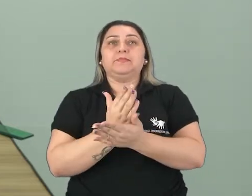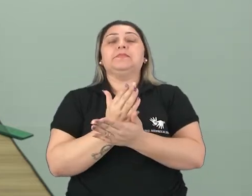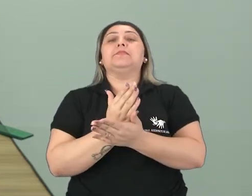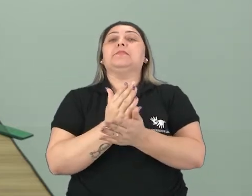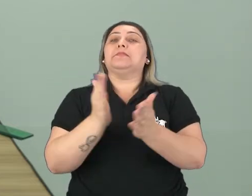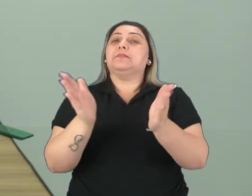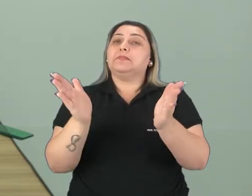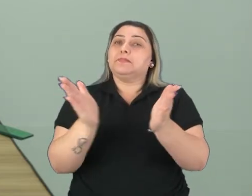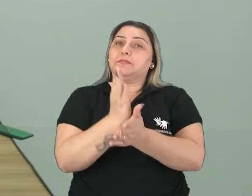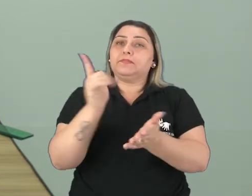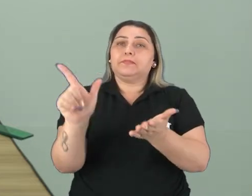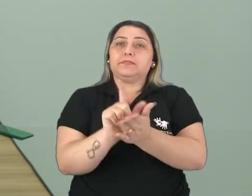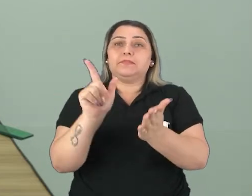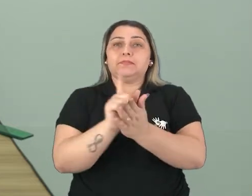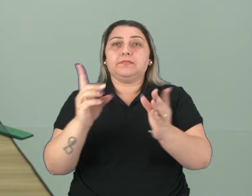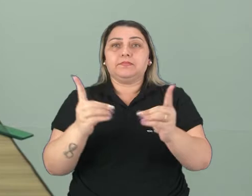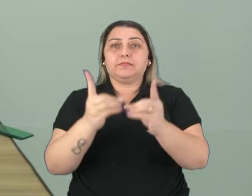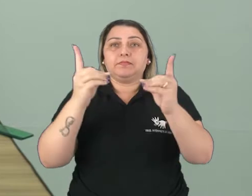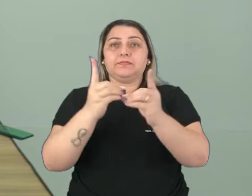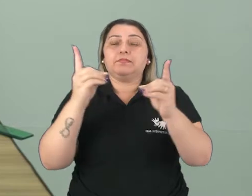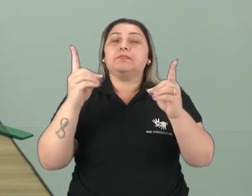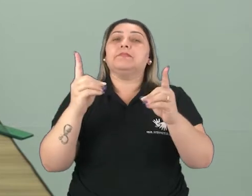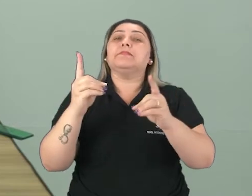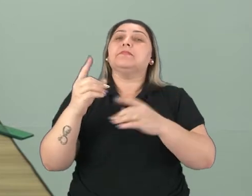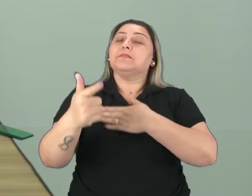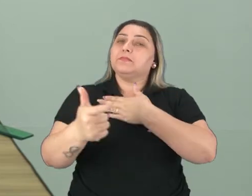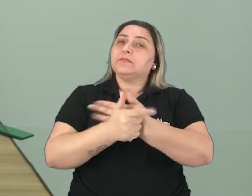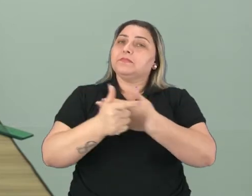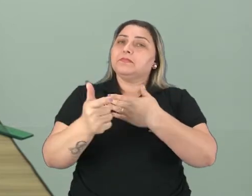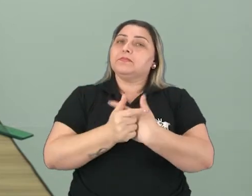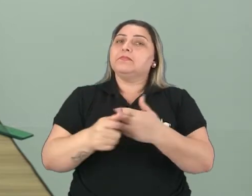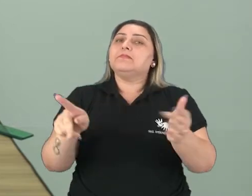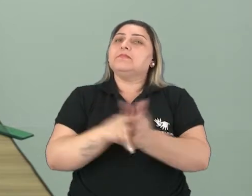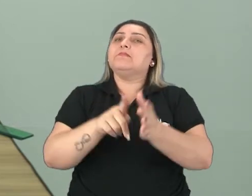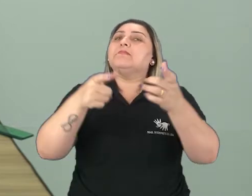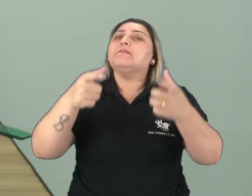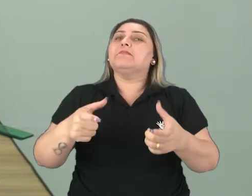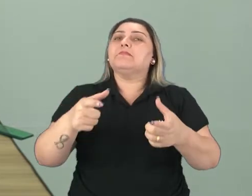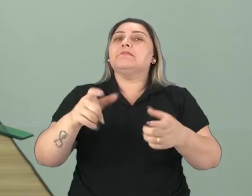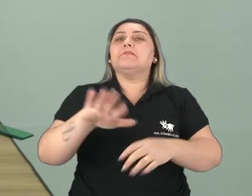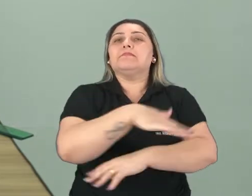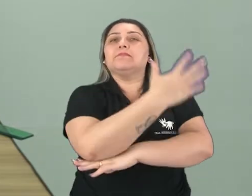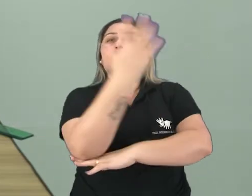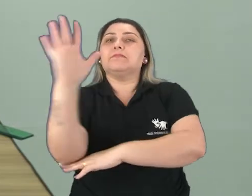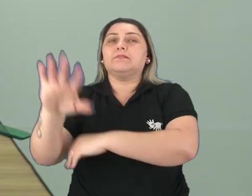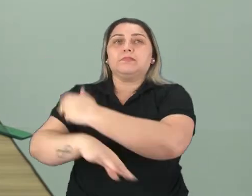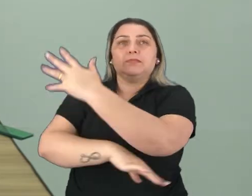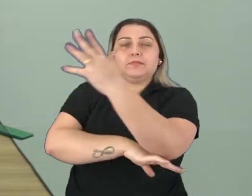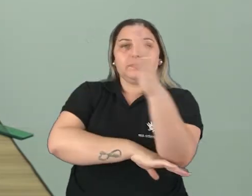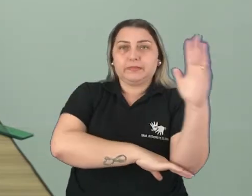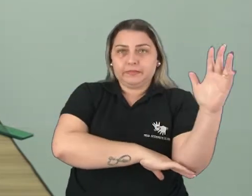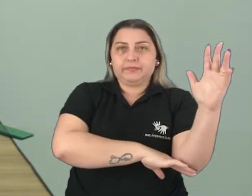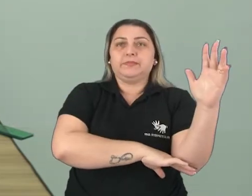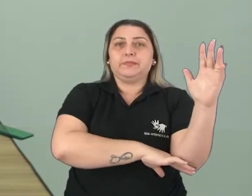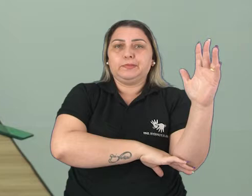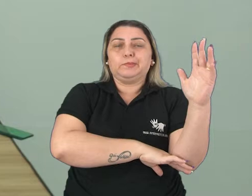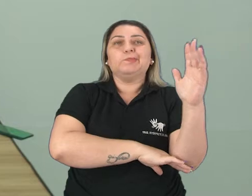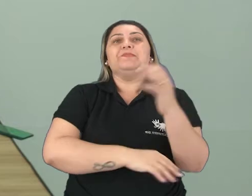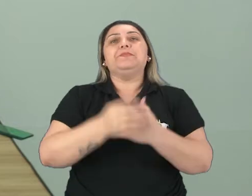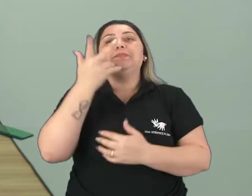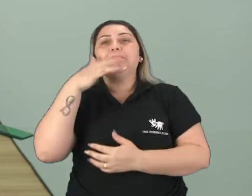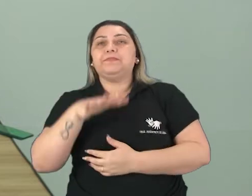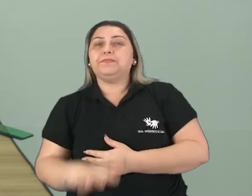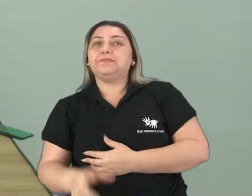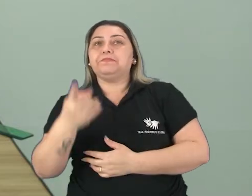nos livros didáticos, todo esse papel vem de onde? Lá das nossas árvores. Então,